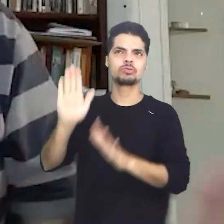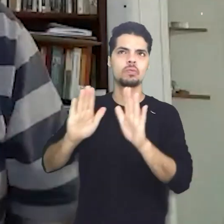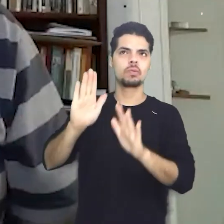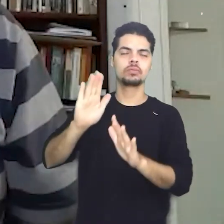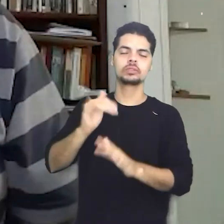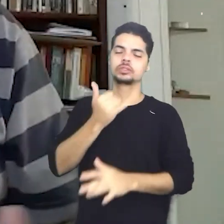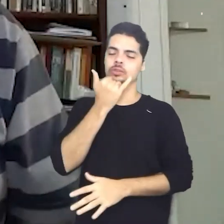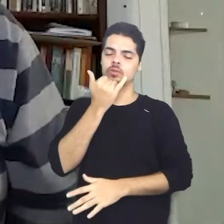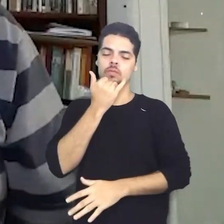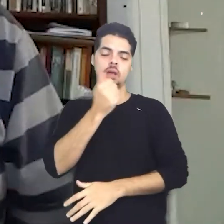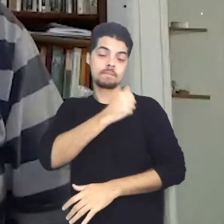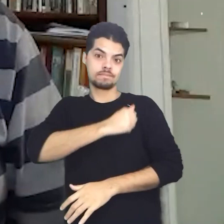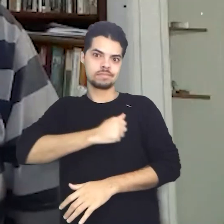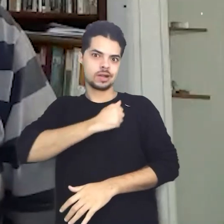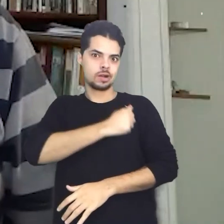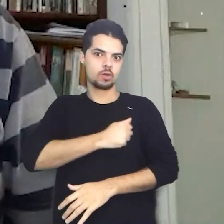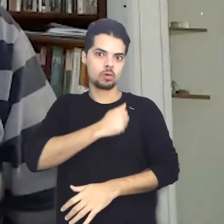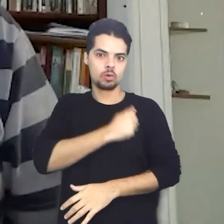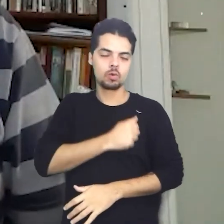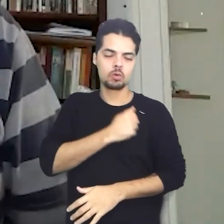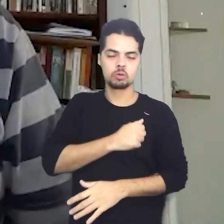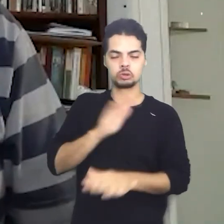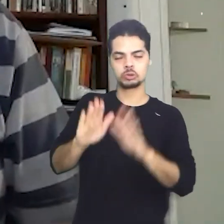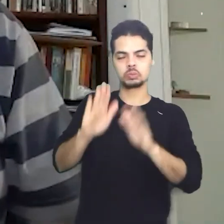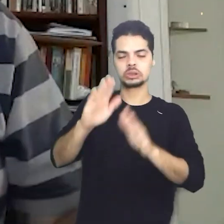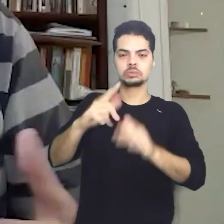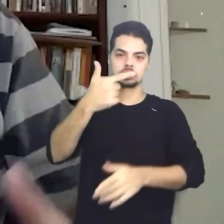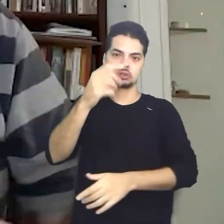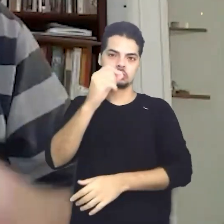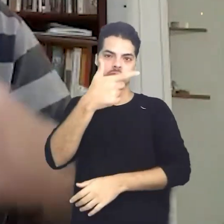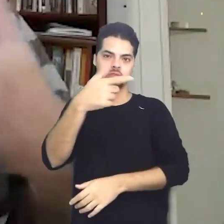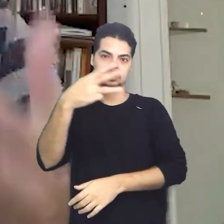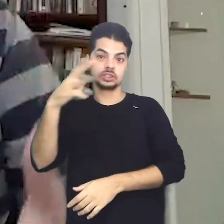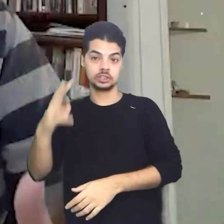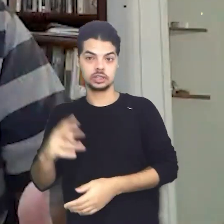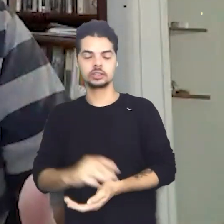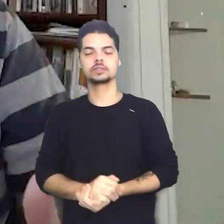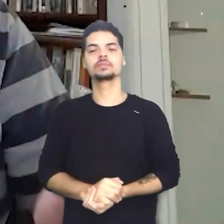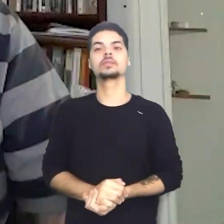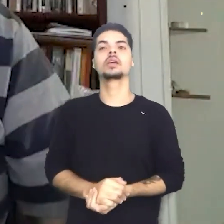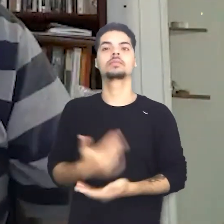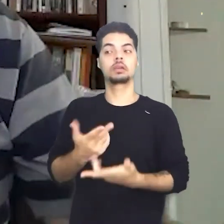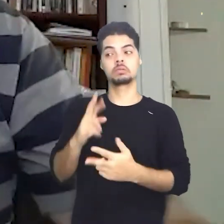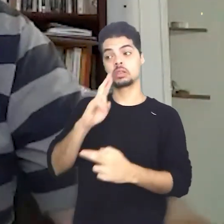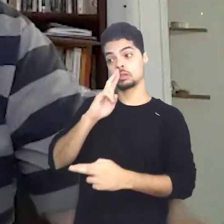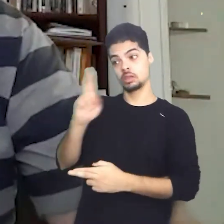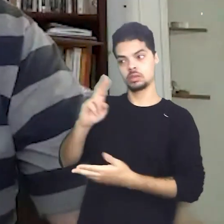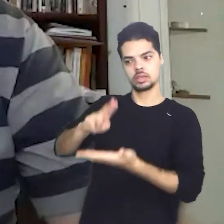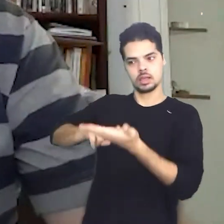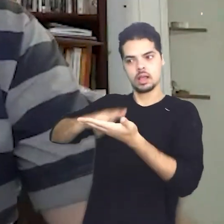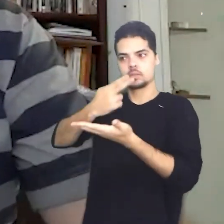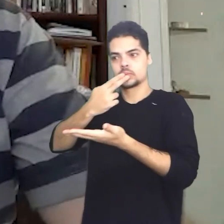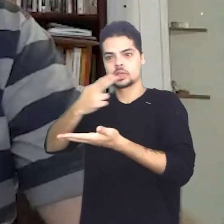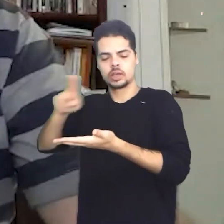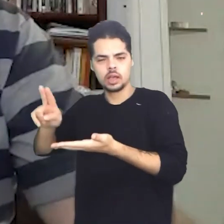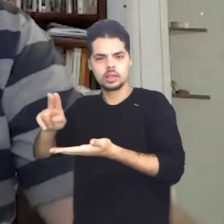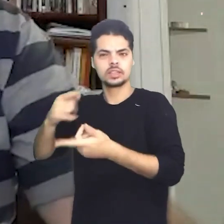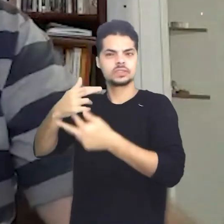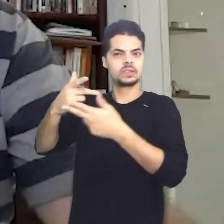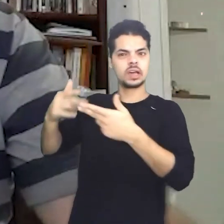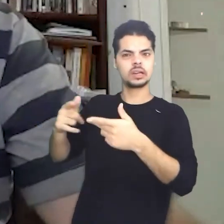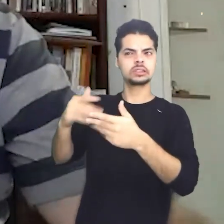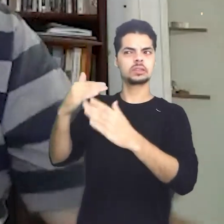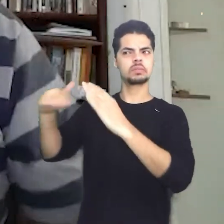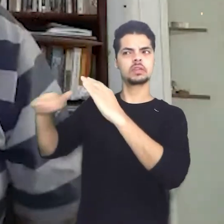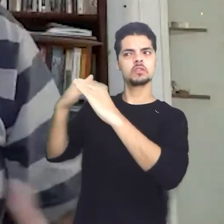nos meses de Julho Agosto de 1823 ou seja mais de nove meses após o Rio de Janeiro e somente